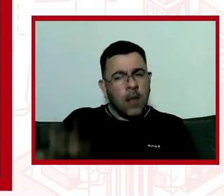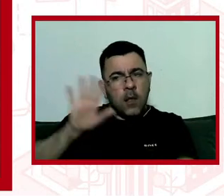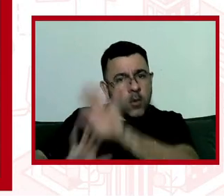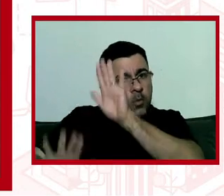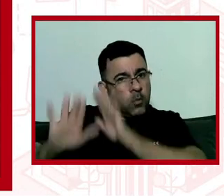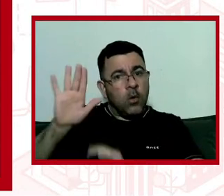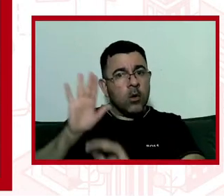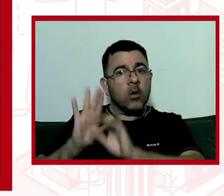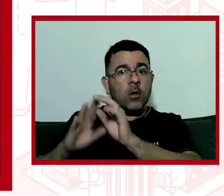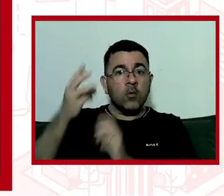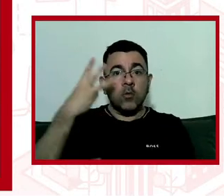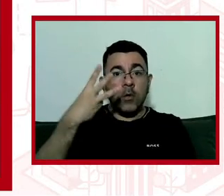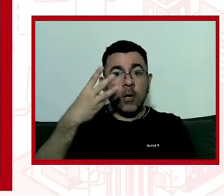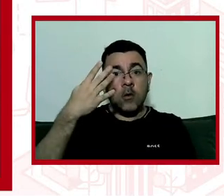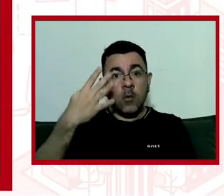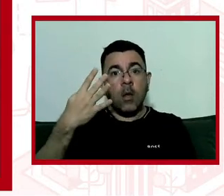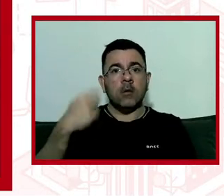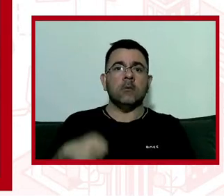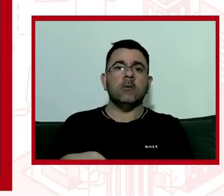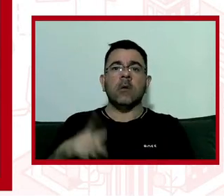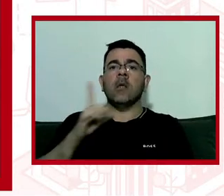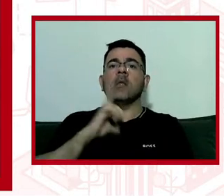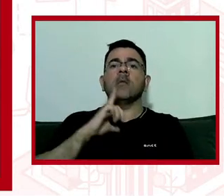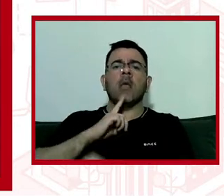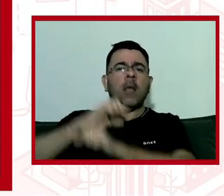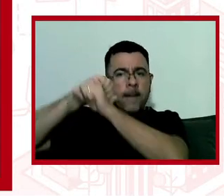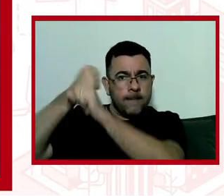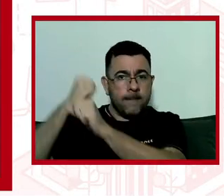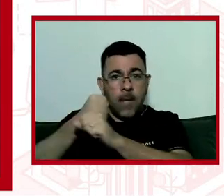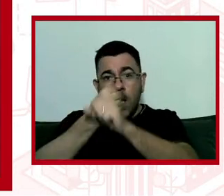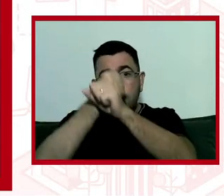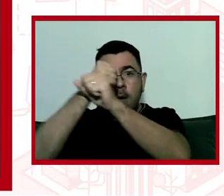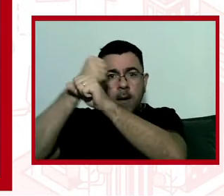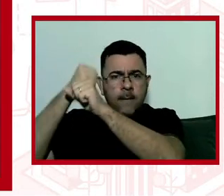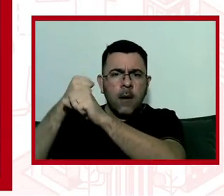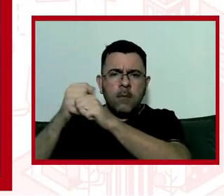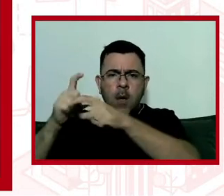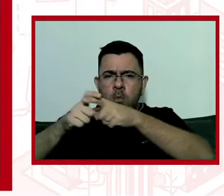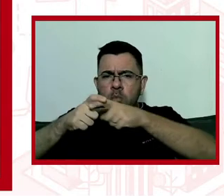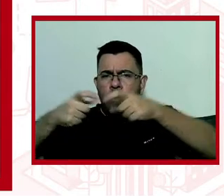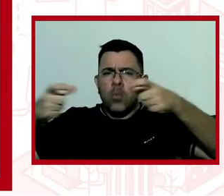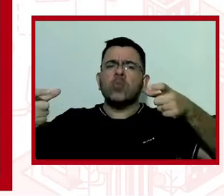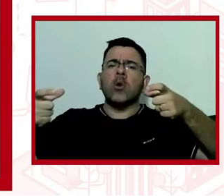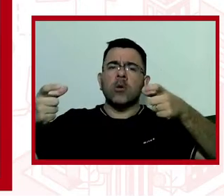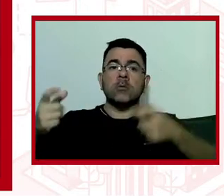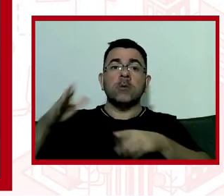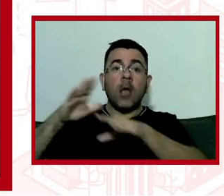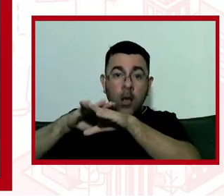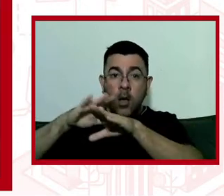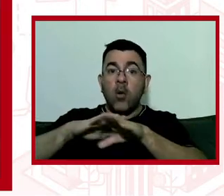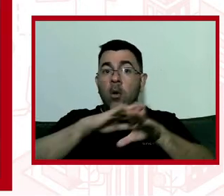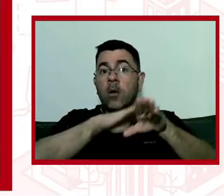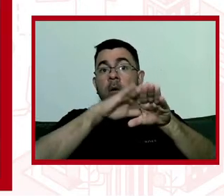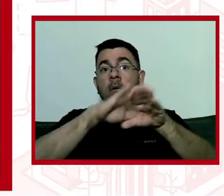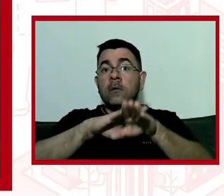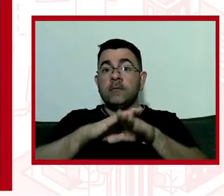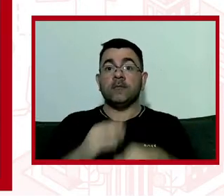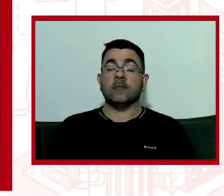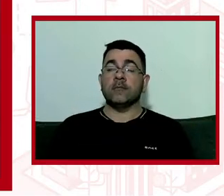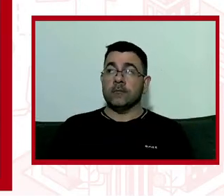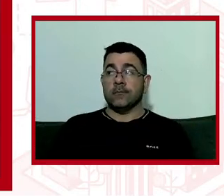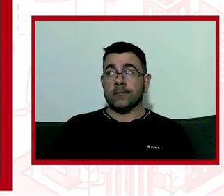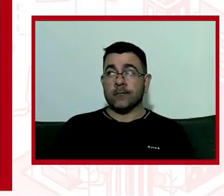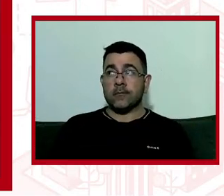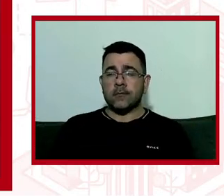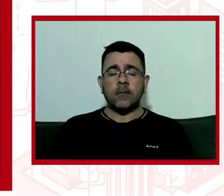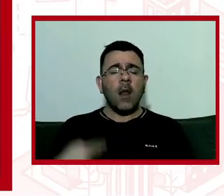três ou quatro haverá uma obra de grande porte sendo feita Então se se a gente não fizesse isso a gente já